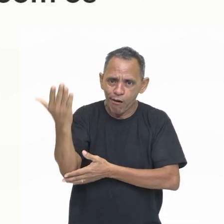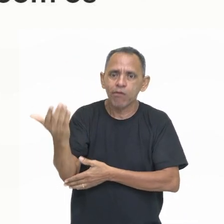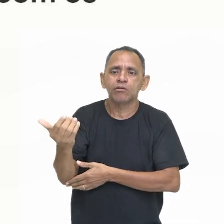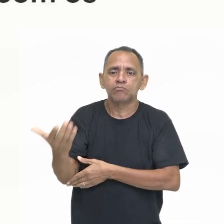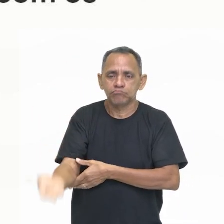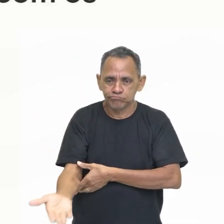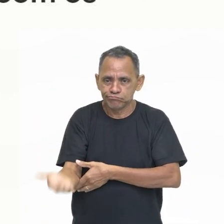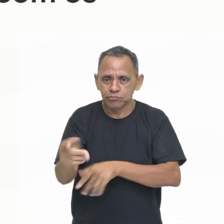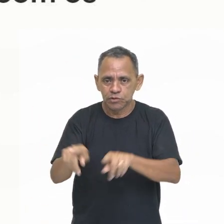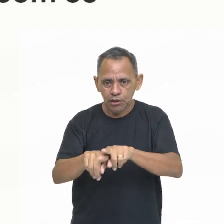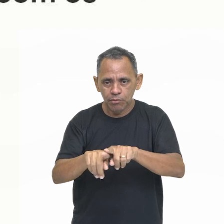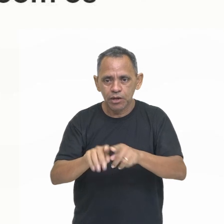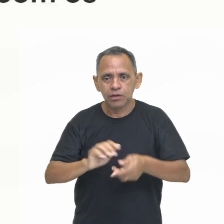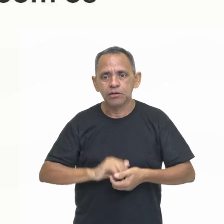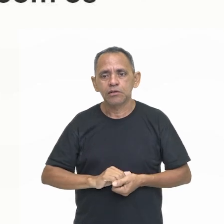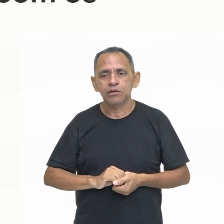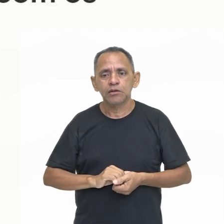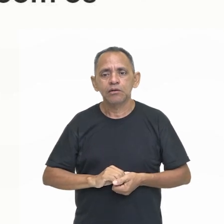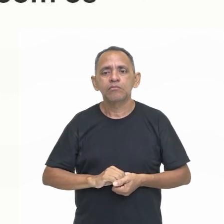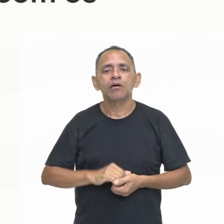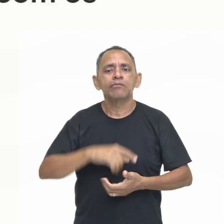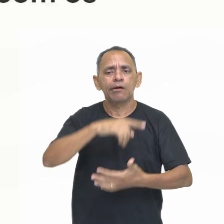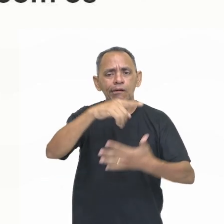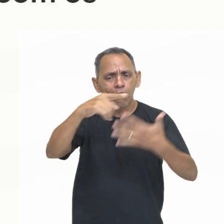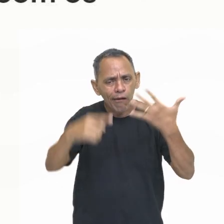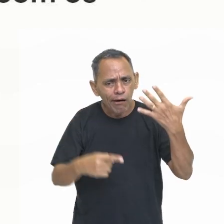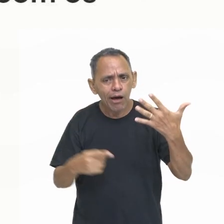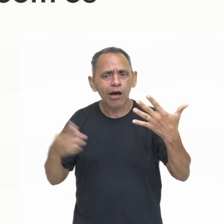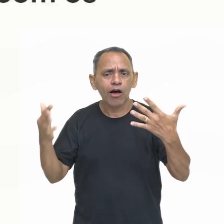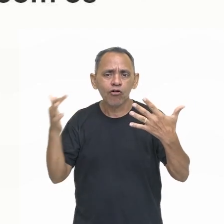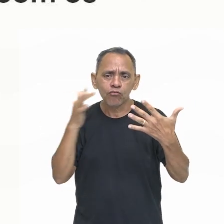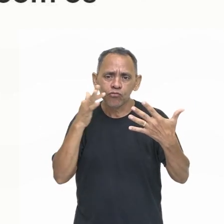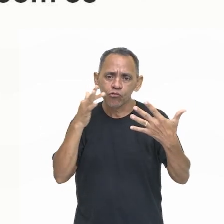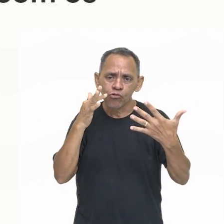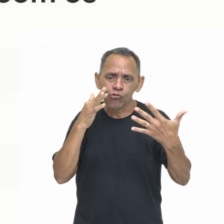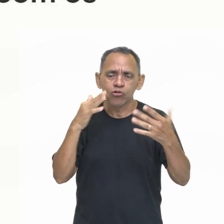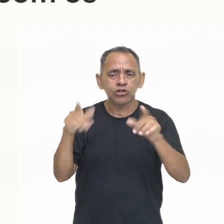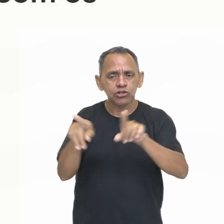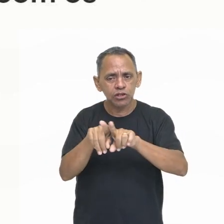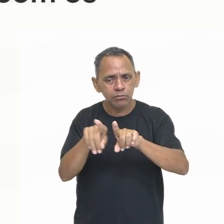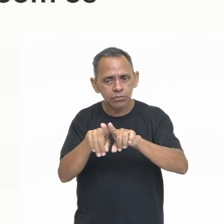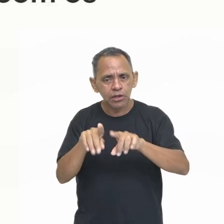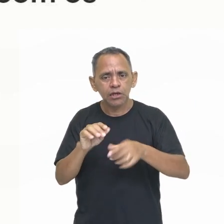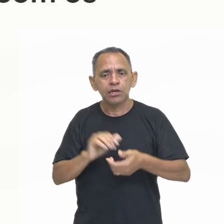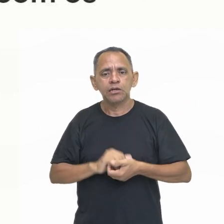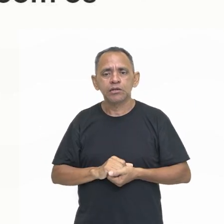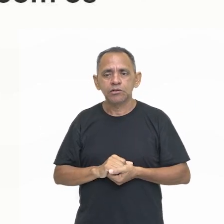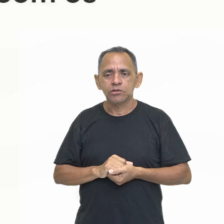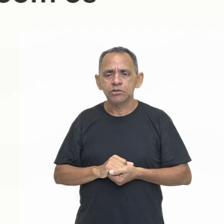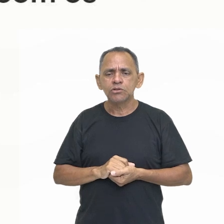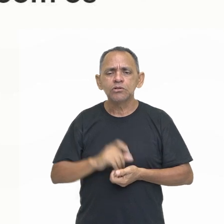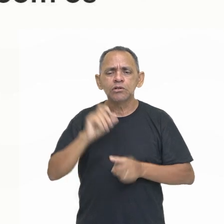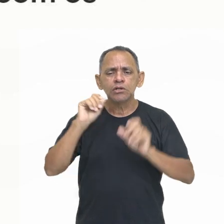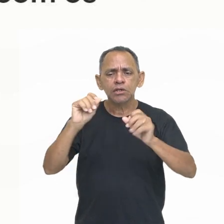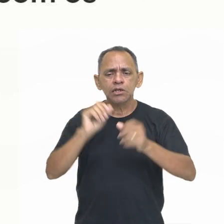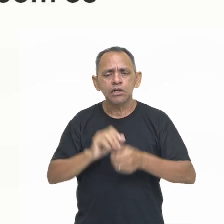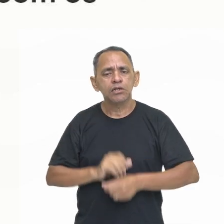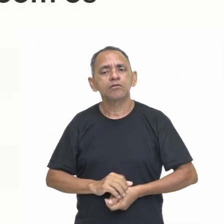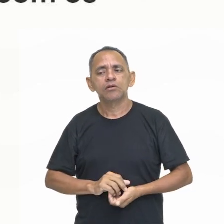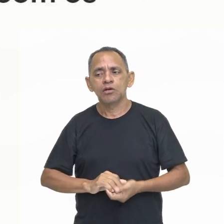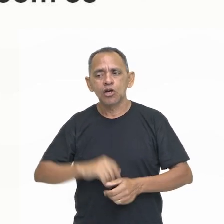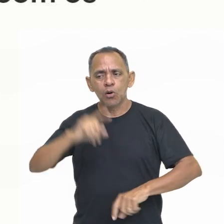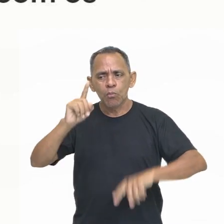por exemplo, também, né, as frutas, aquilo que era considerado como as especiarias.